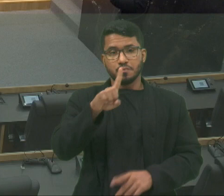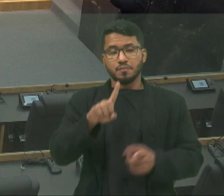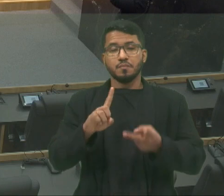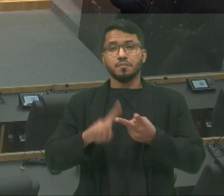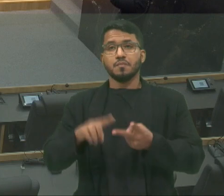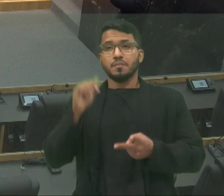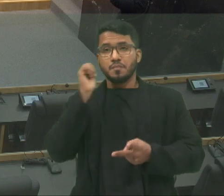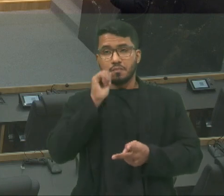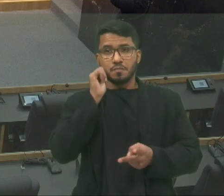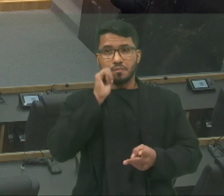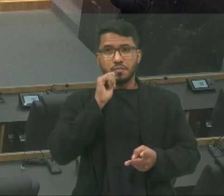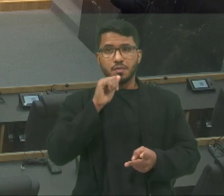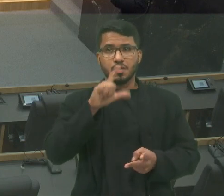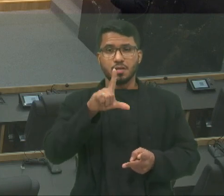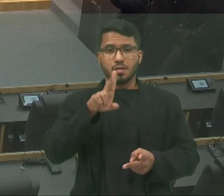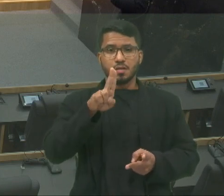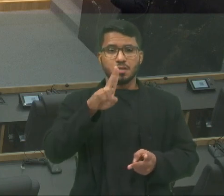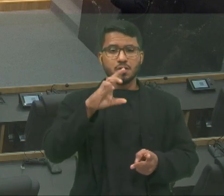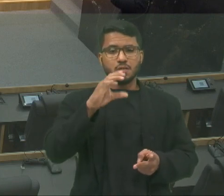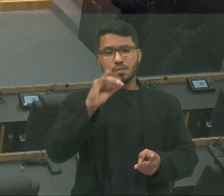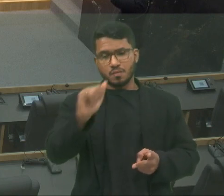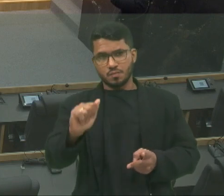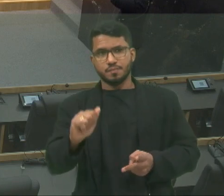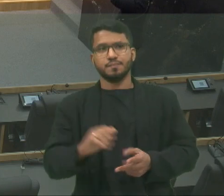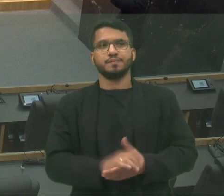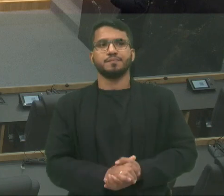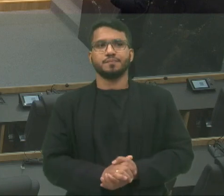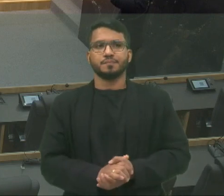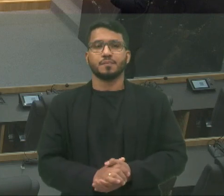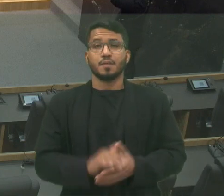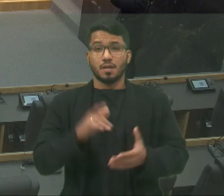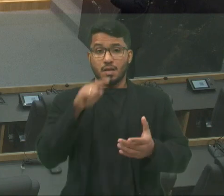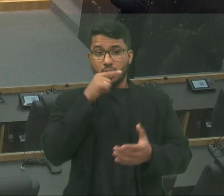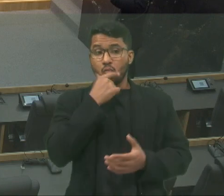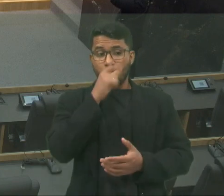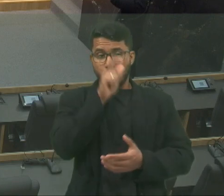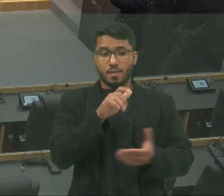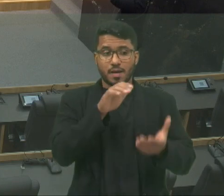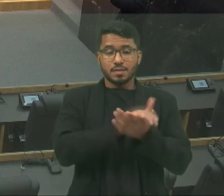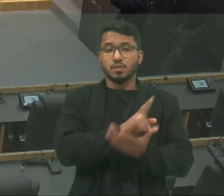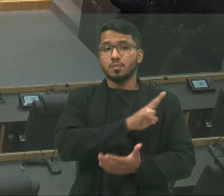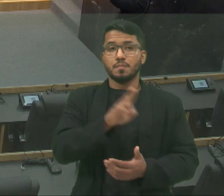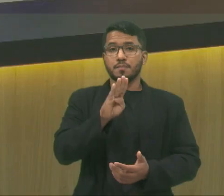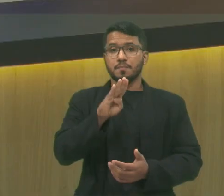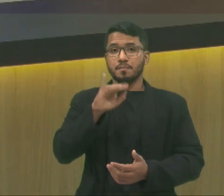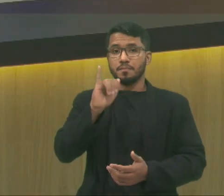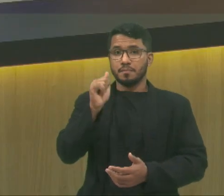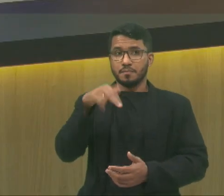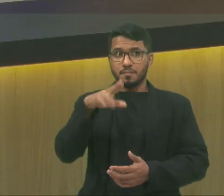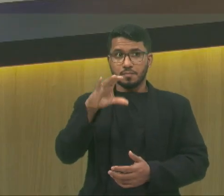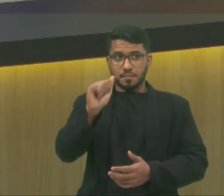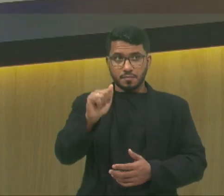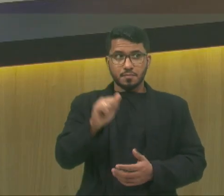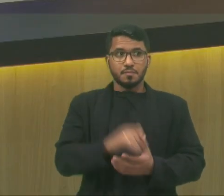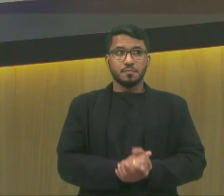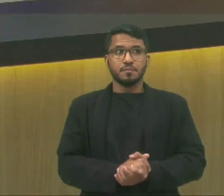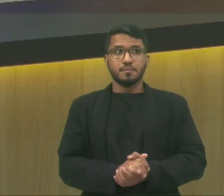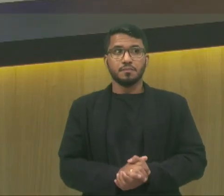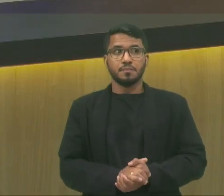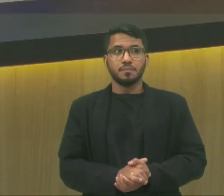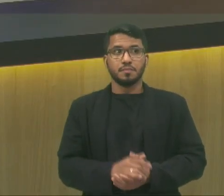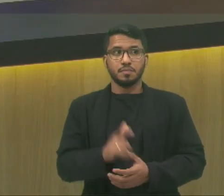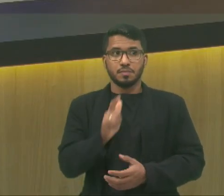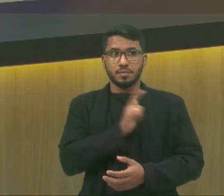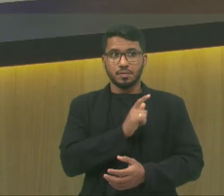senhora Lúcia Carlos Nunes, casado com a senhora Bianca de Carvalho Almeida Nunes, com quem